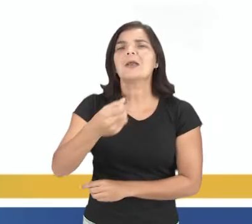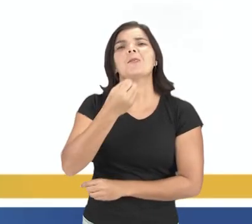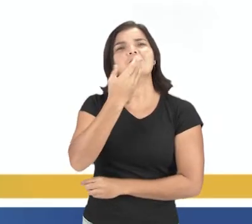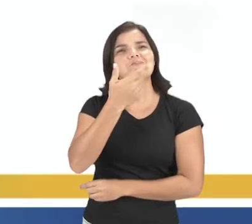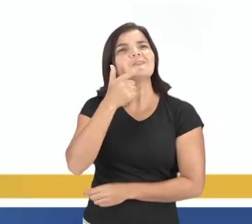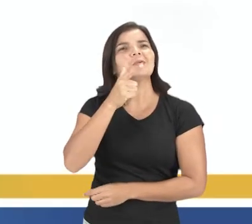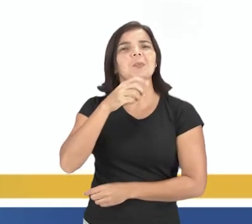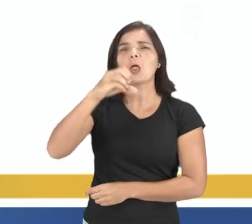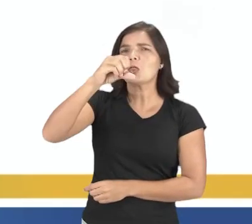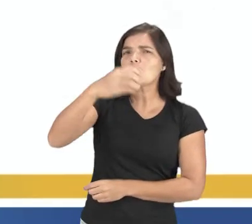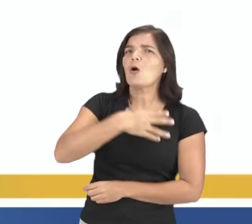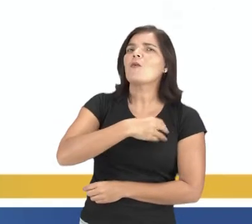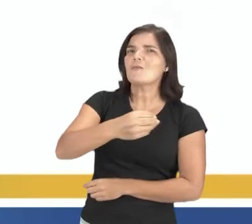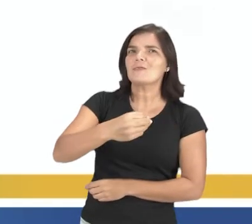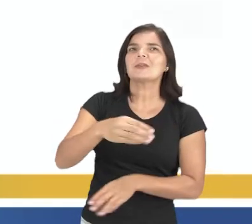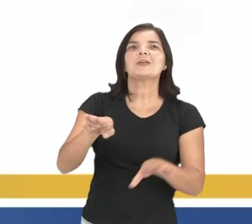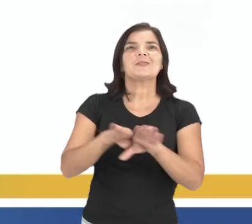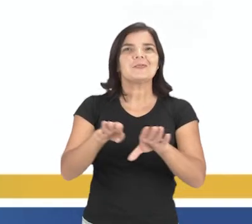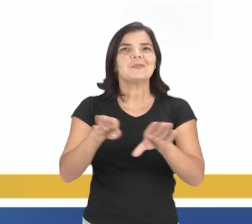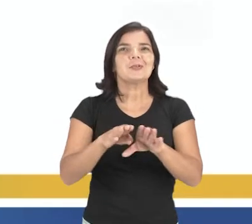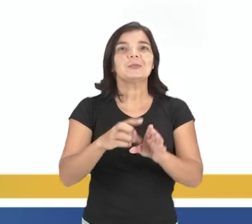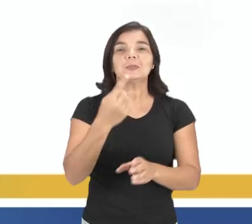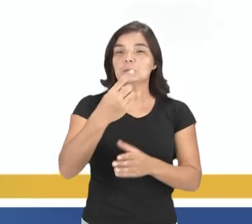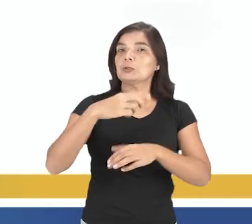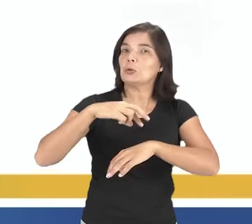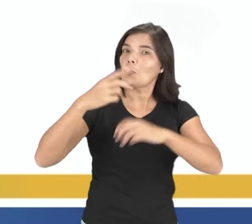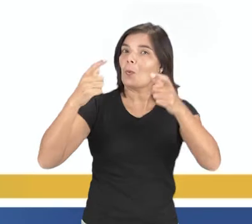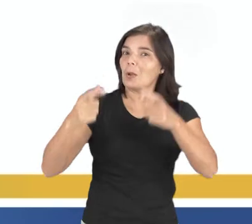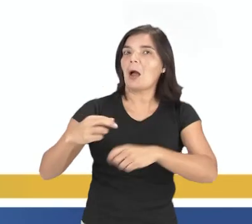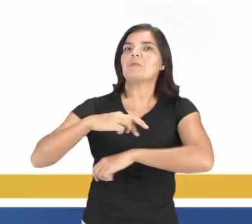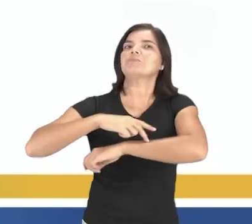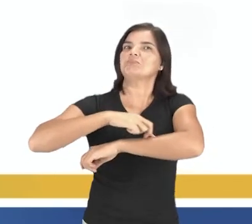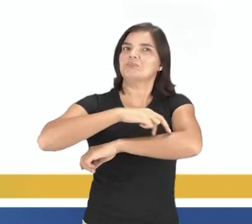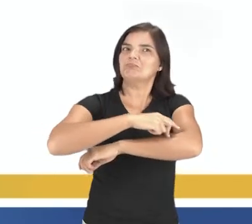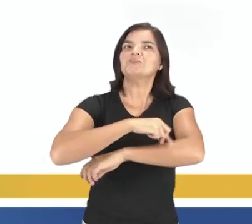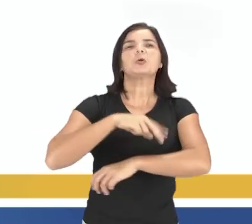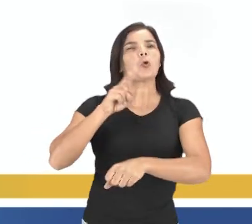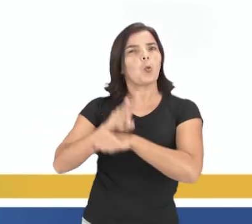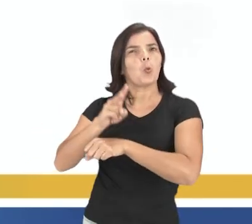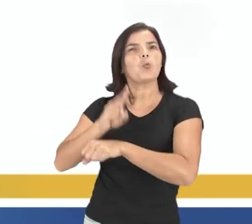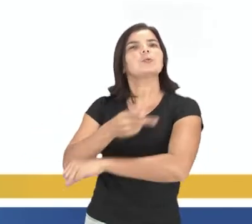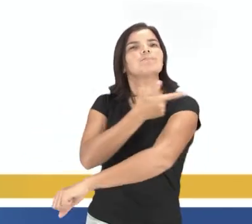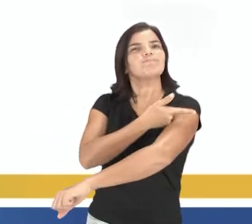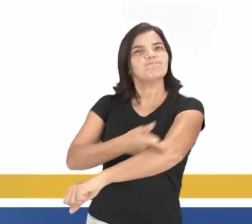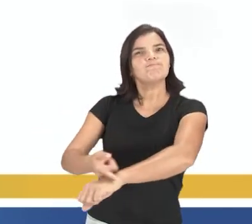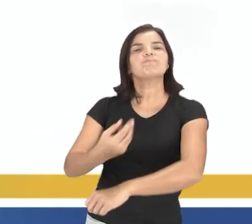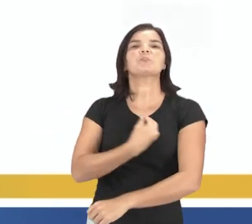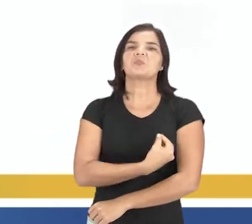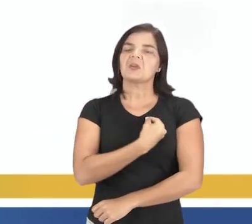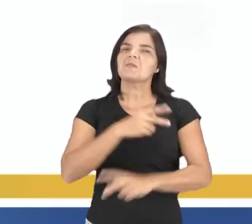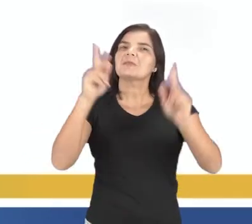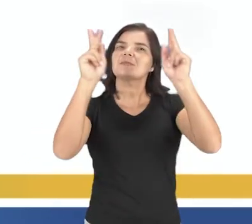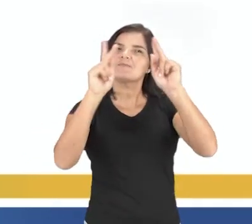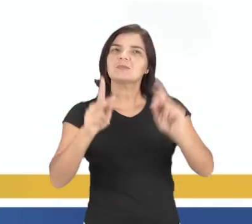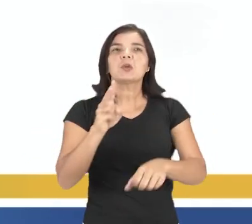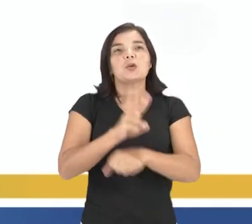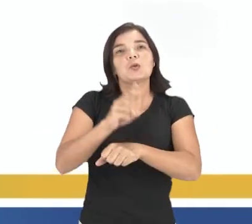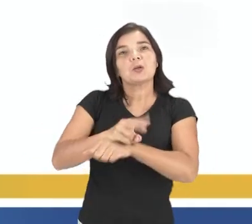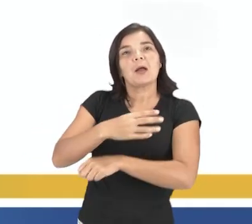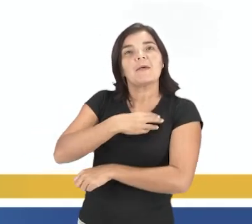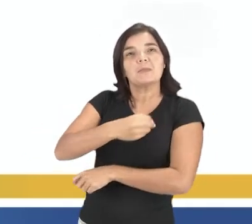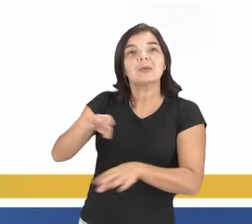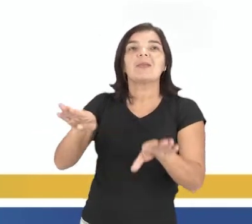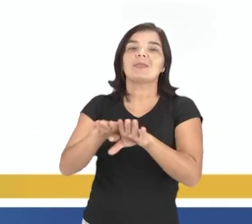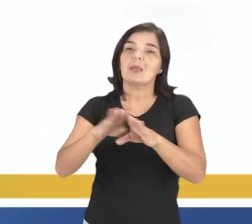decente. Tem 9 filhos e um lar modelo. Ela e o esposo tratam-se com educação, visam apenas viver em paz e criar filhos.